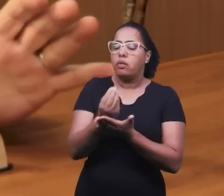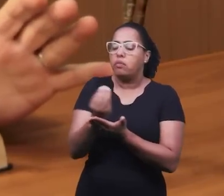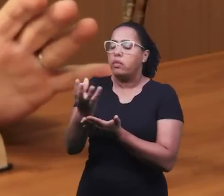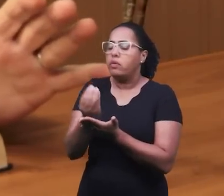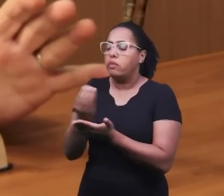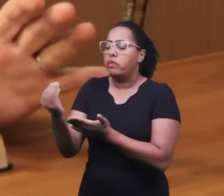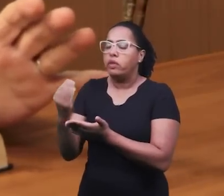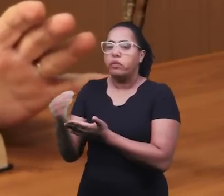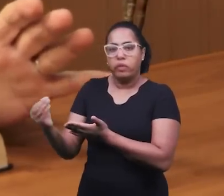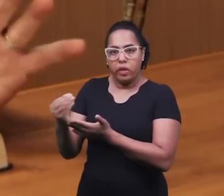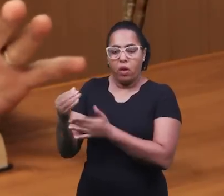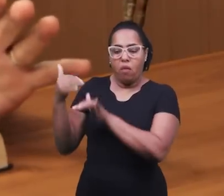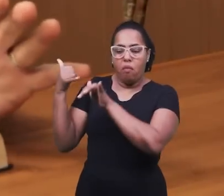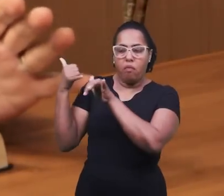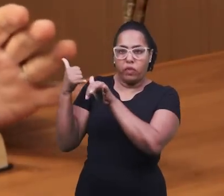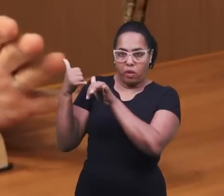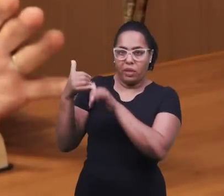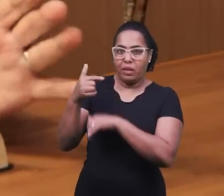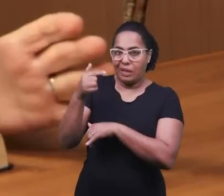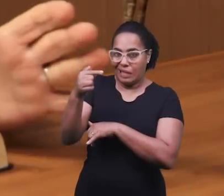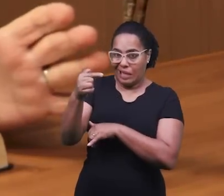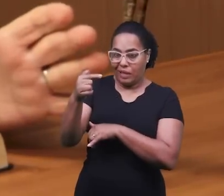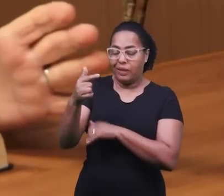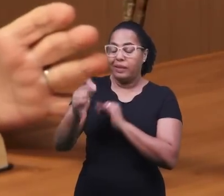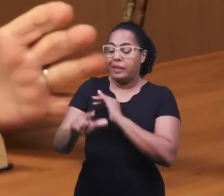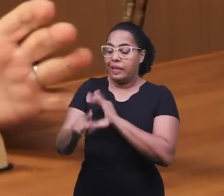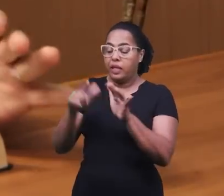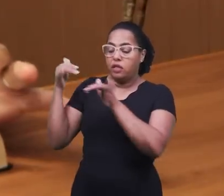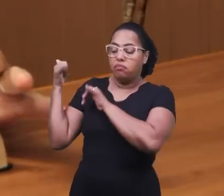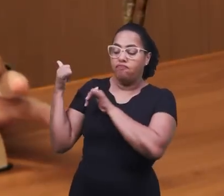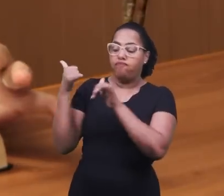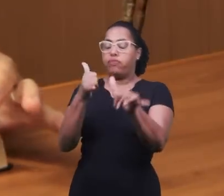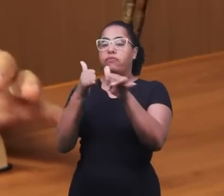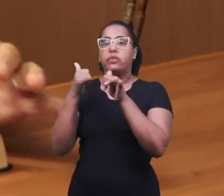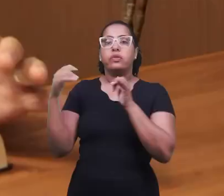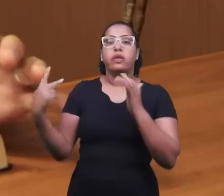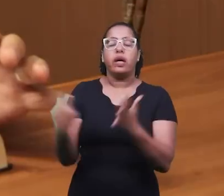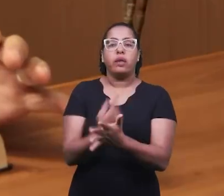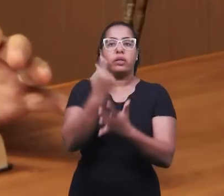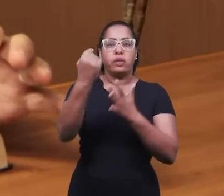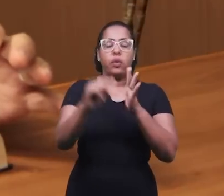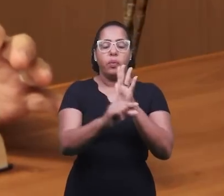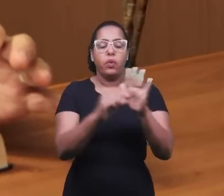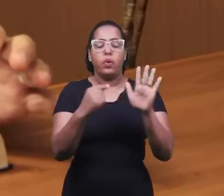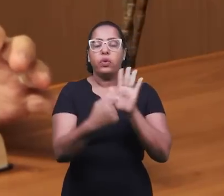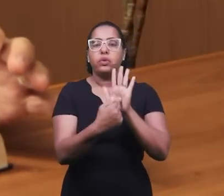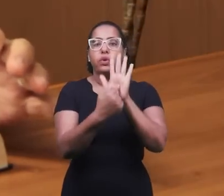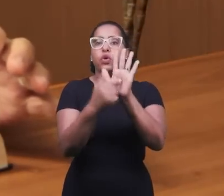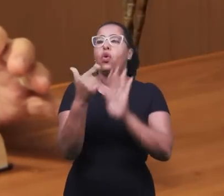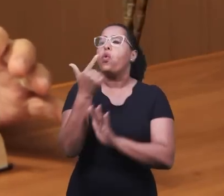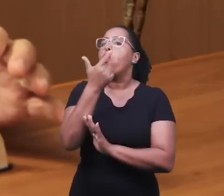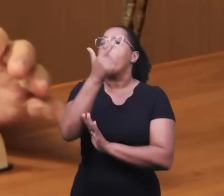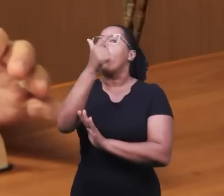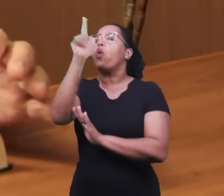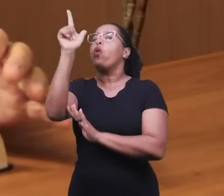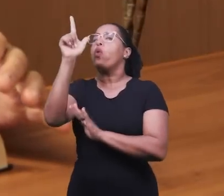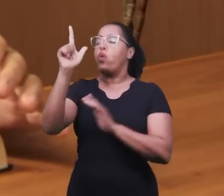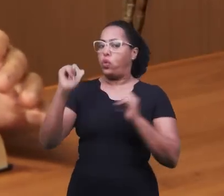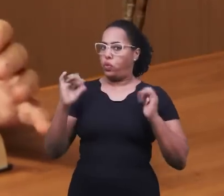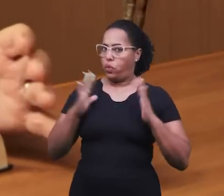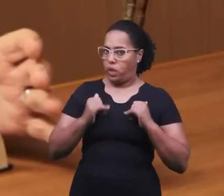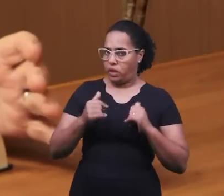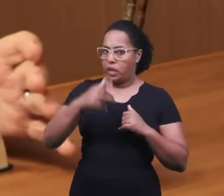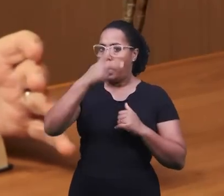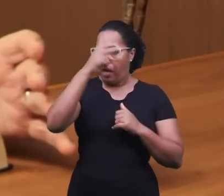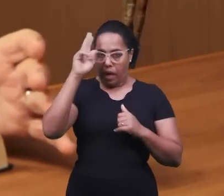eles tocassem. Mas antes de eles tocarem, aí o versículo 3 diz assim, e veio outro anjo. João